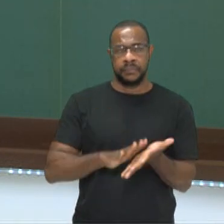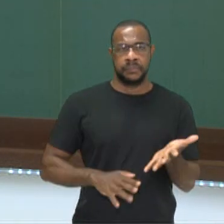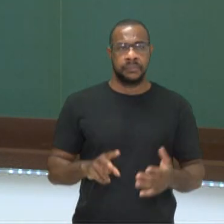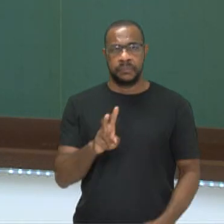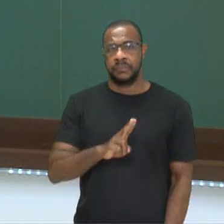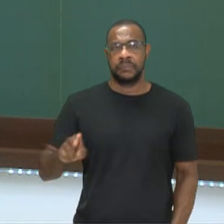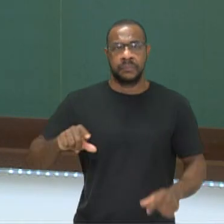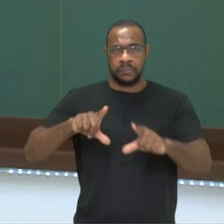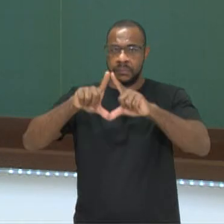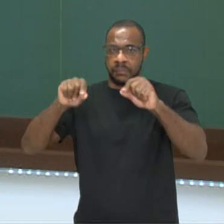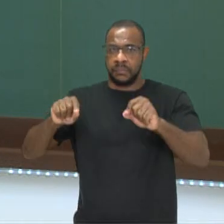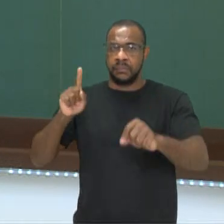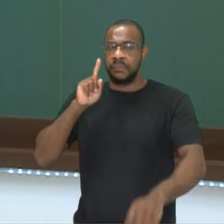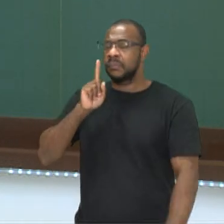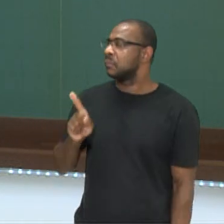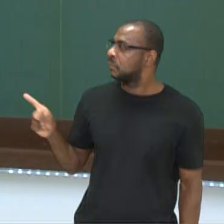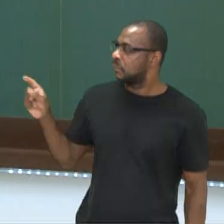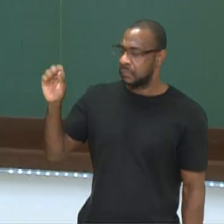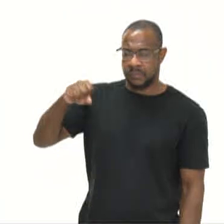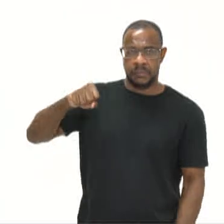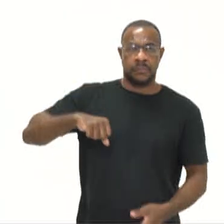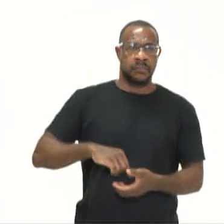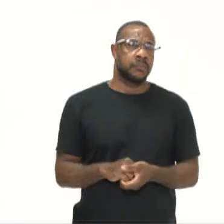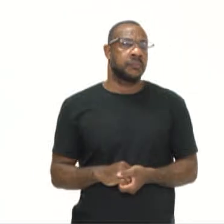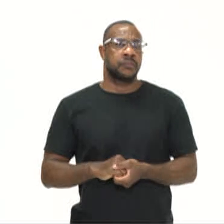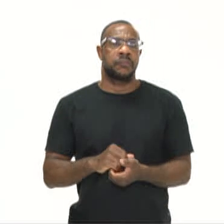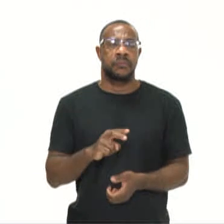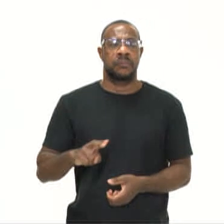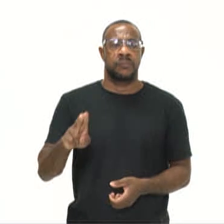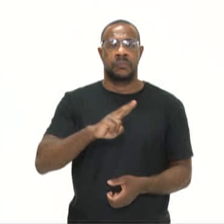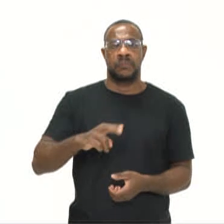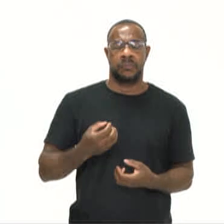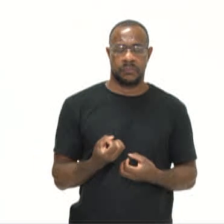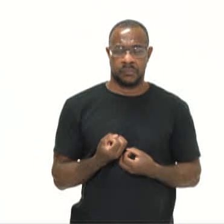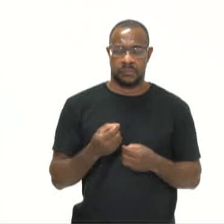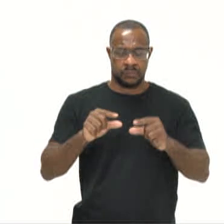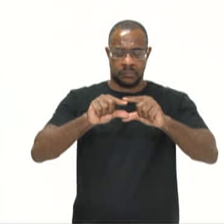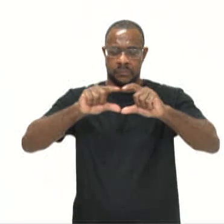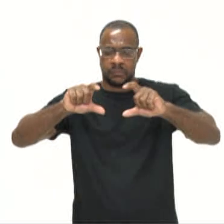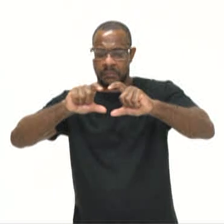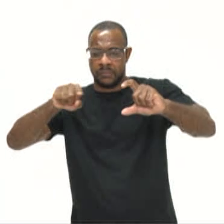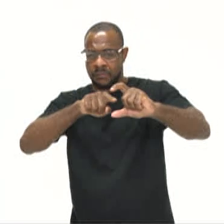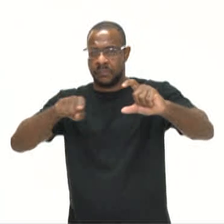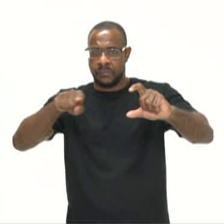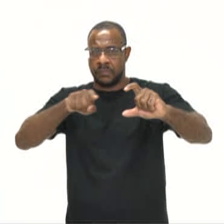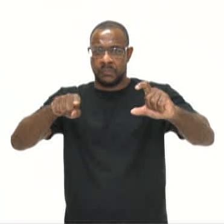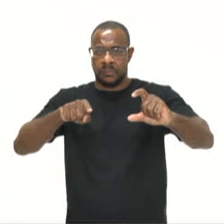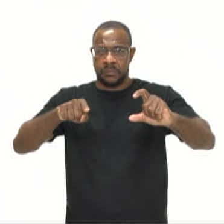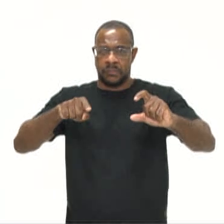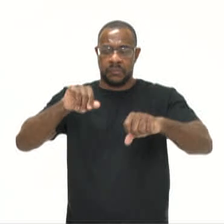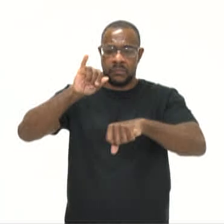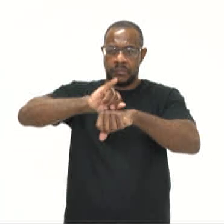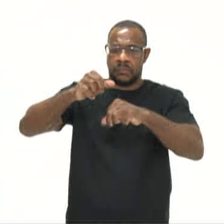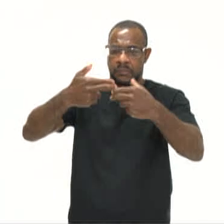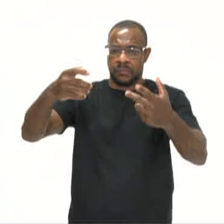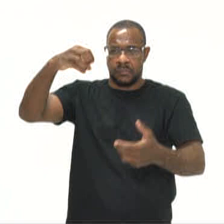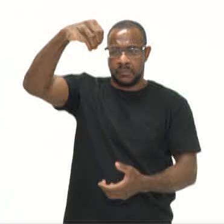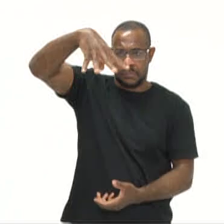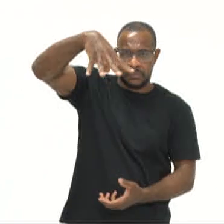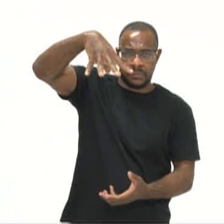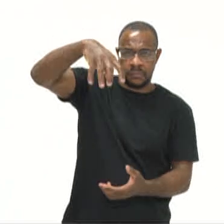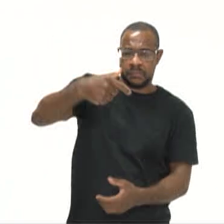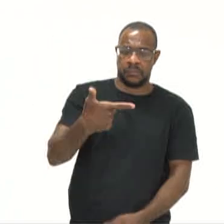utilizar a fórmula dele, sim, né? Usando a expressão dada por Galileu Galilei, que um objeto cai a uma altura